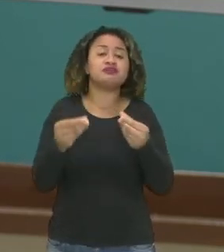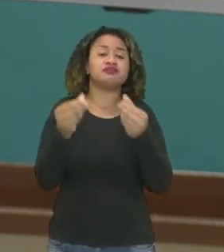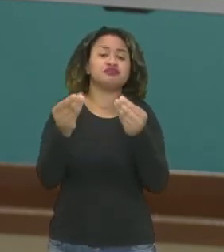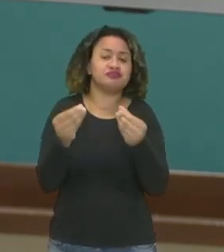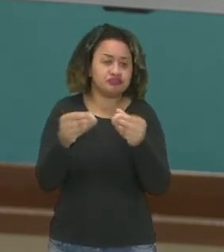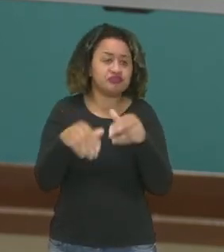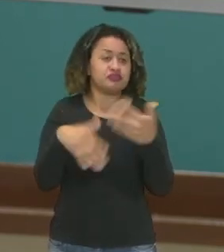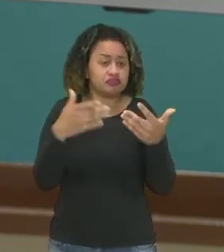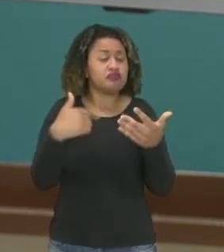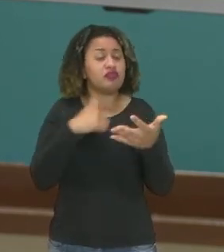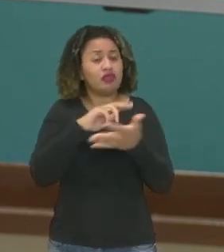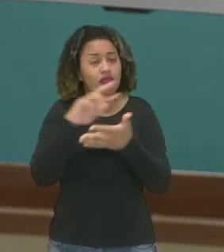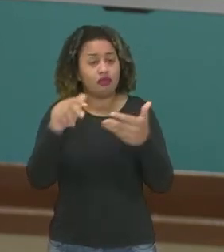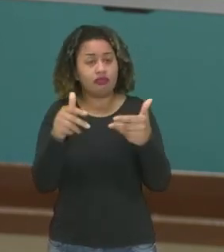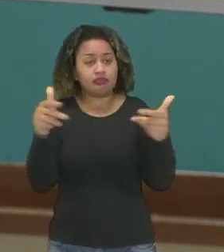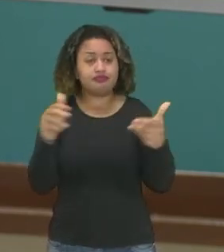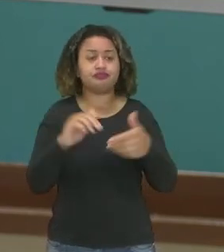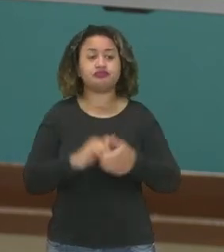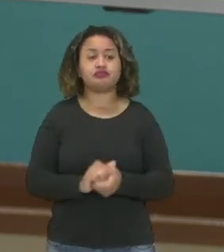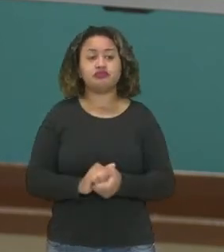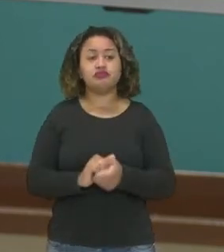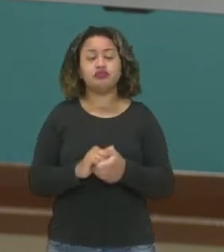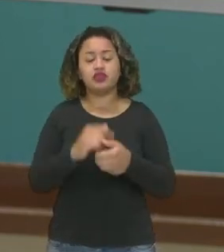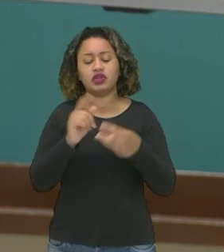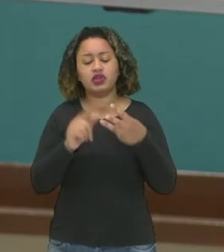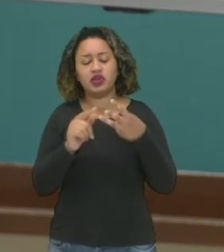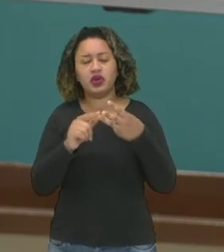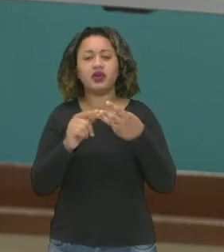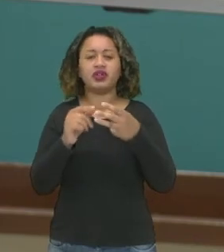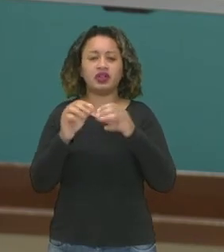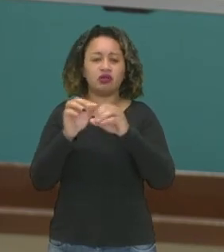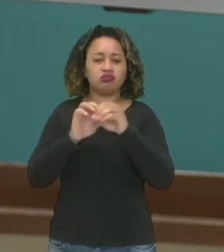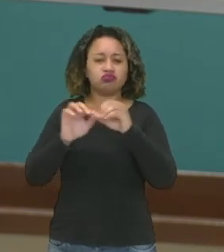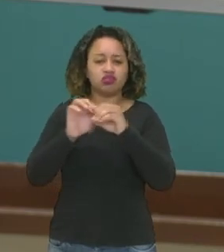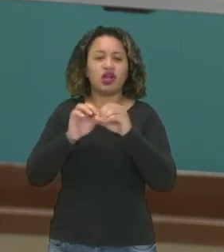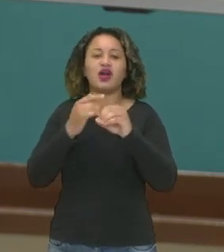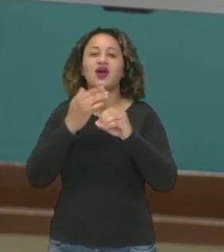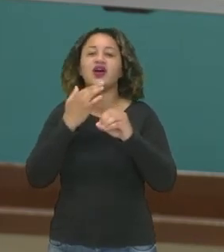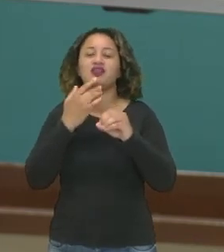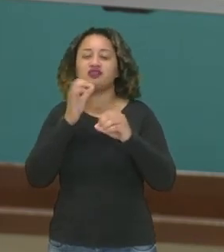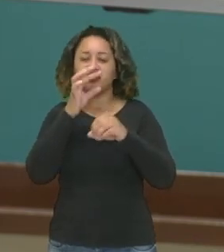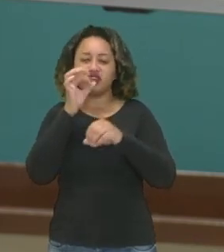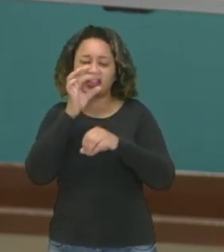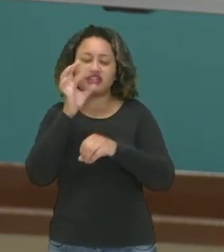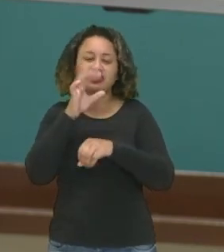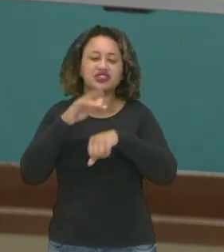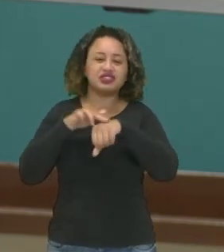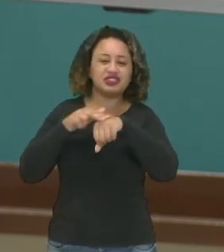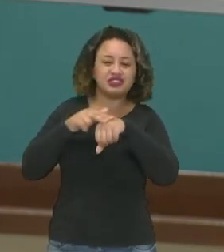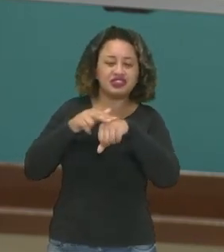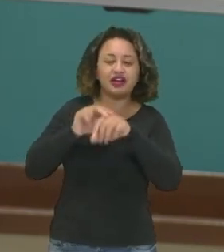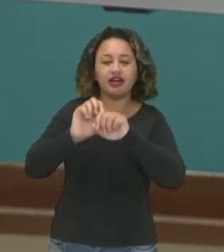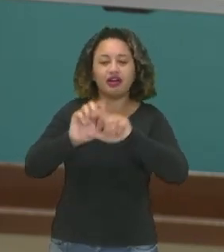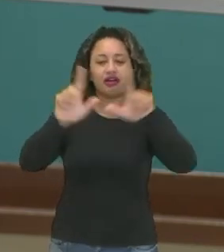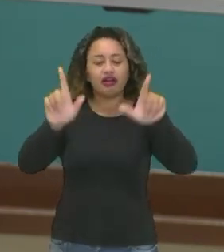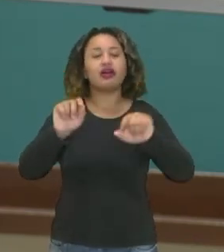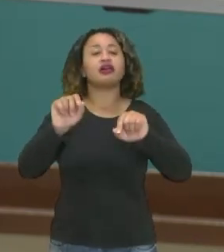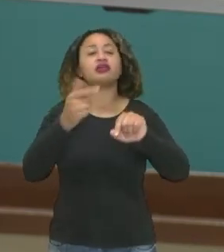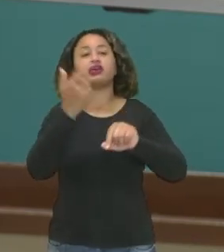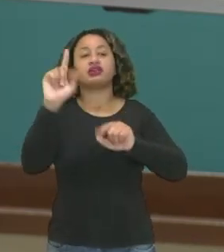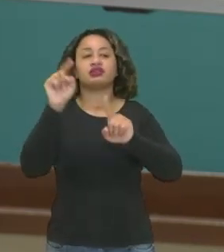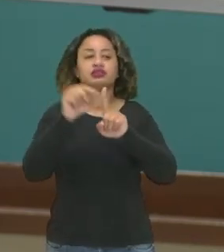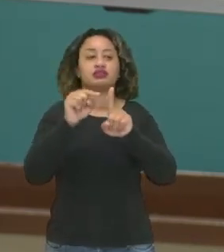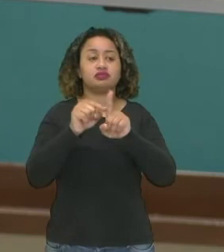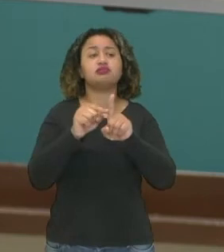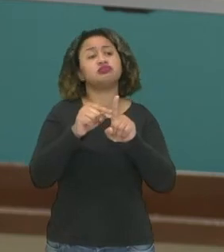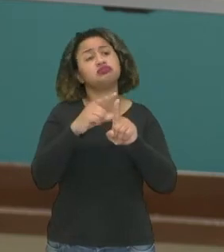Então tem tudo isso. E a bolinha menor são os outros. E os outros você tem também uma intensidade não tão grande quanto,